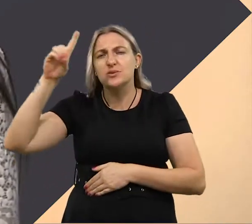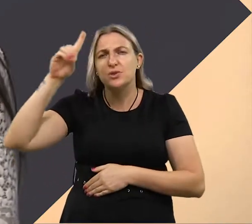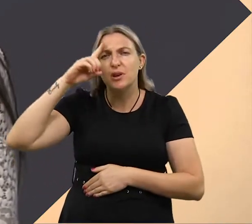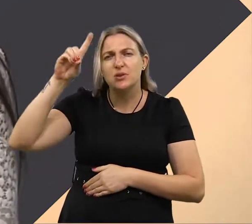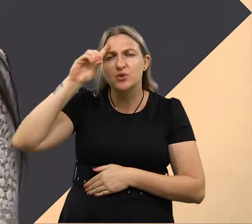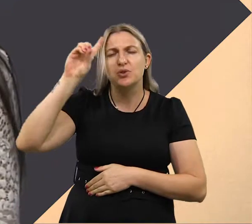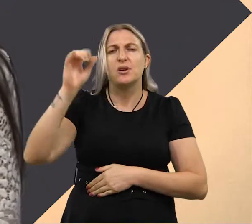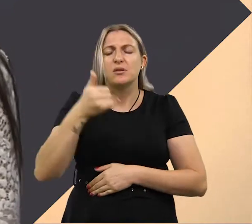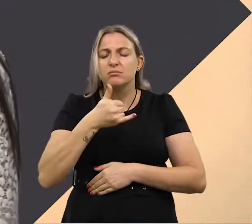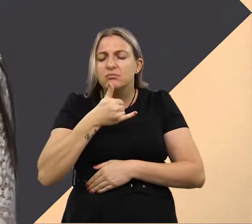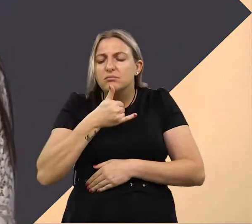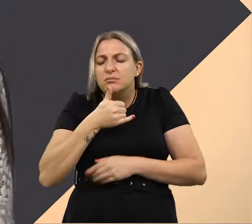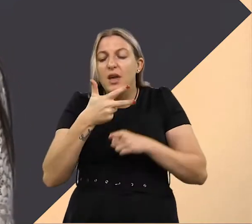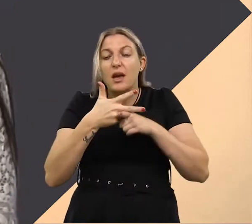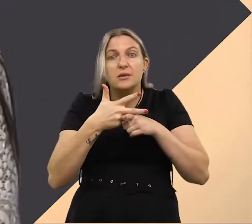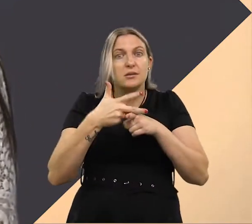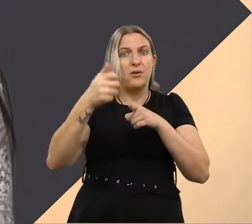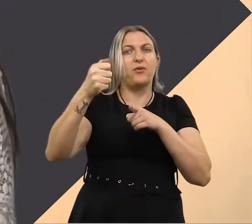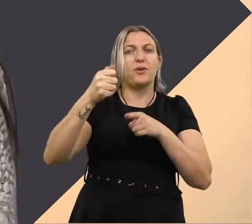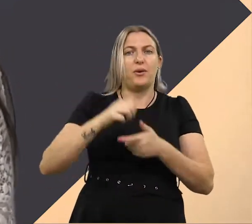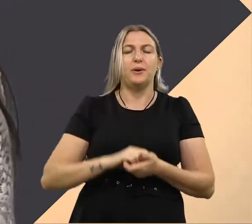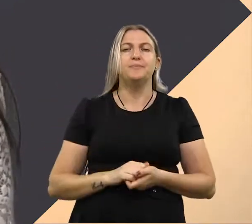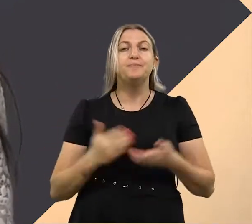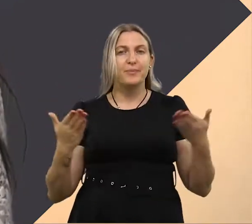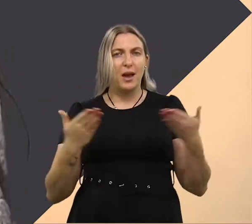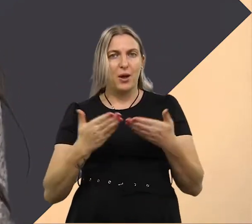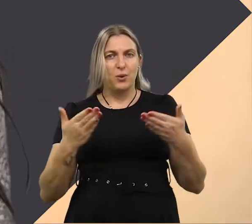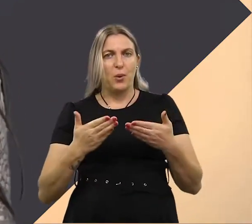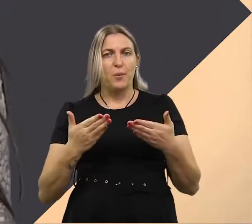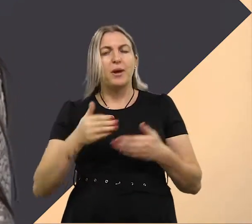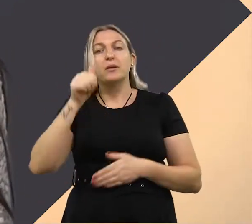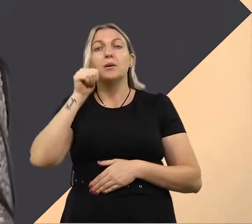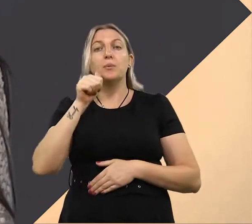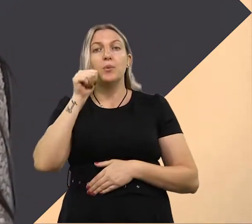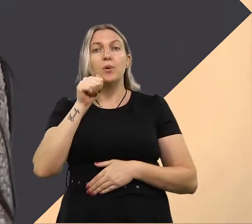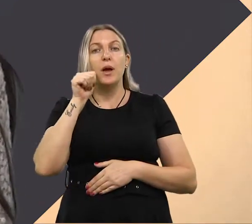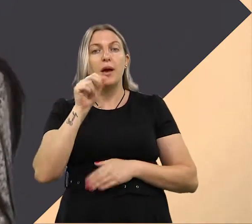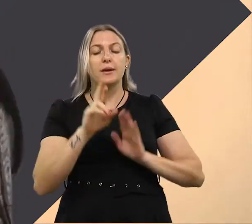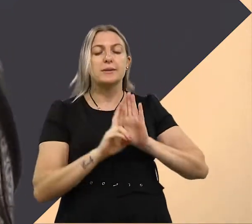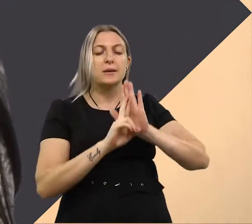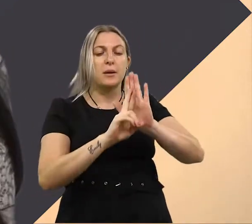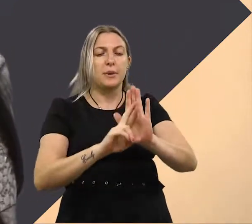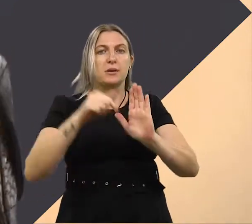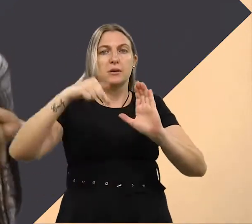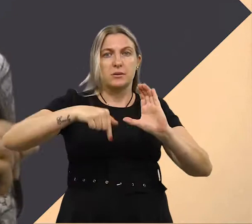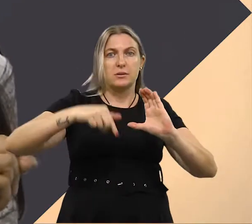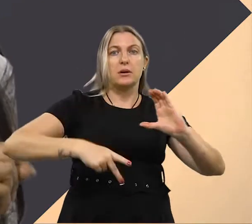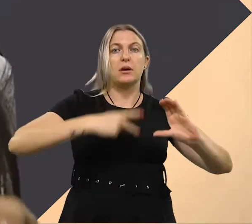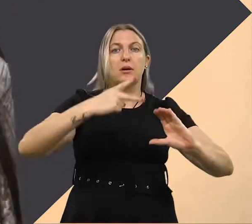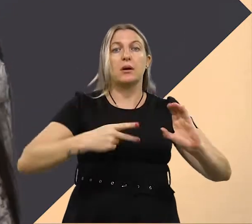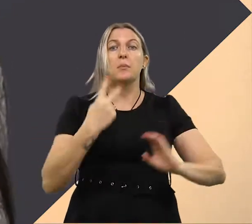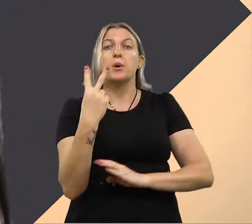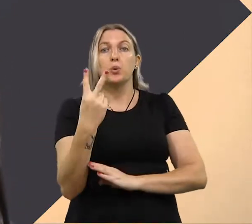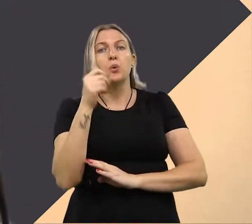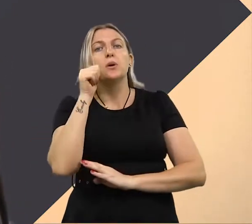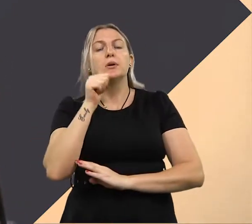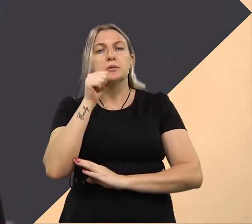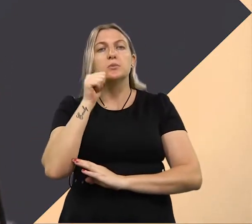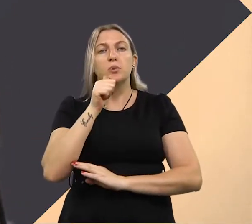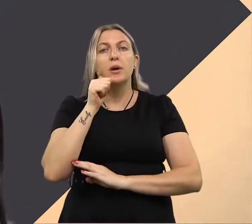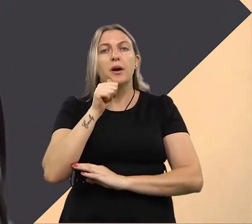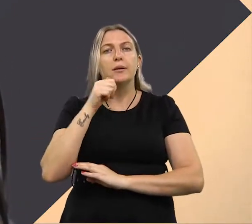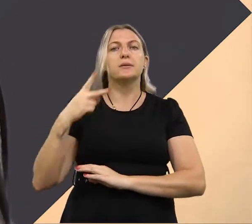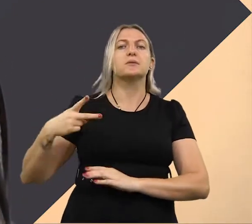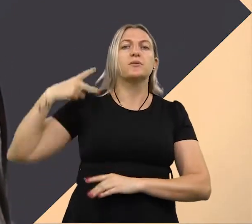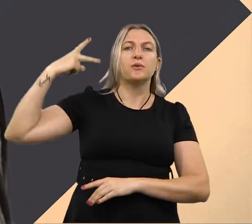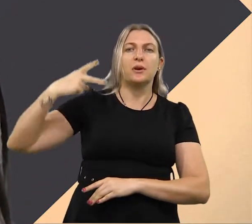rotina, tristezas e vitórias. Atualmente, o público feminino é representado aqui por duas mulheres que ocupam uma